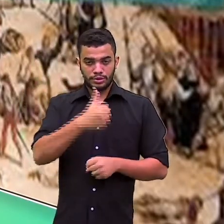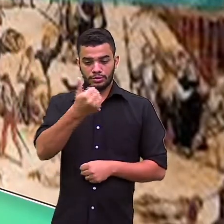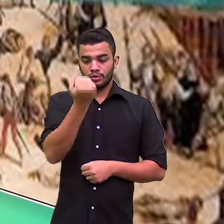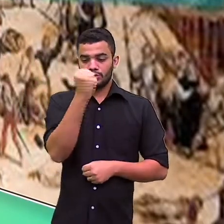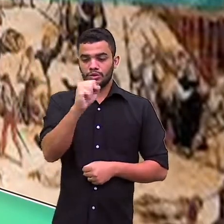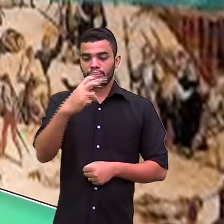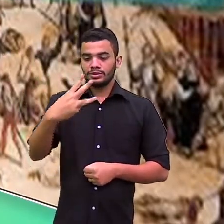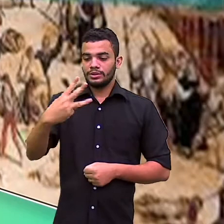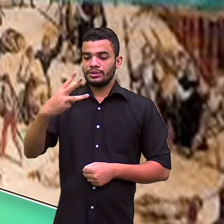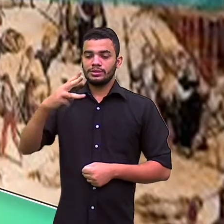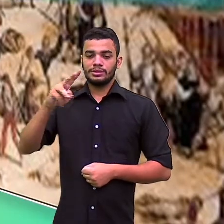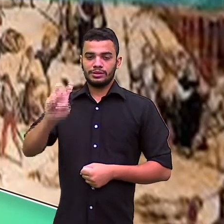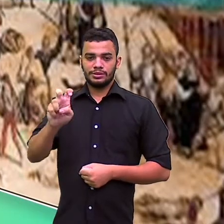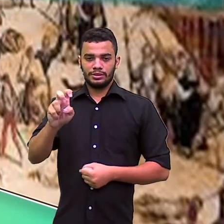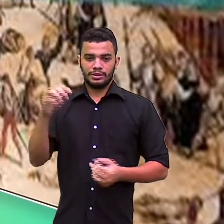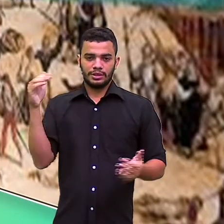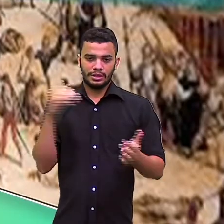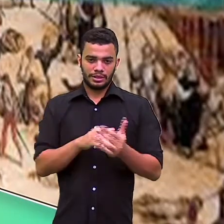1835 a